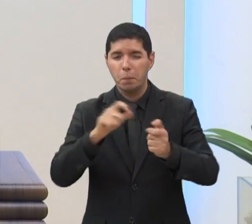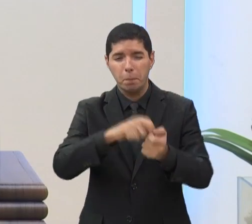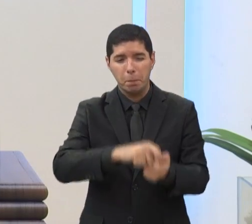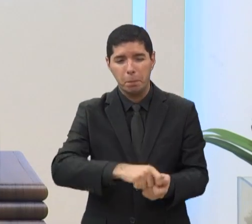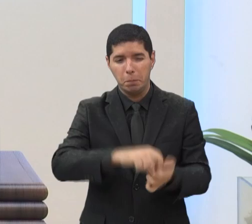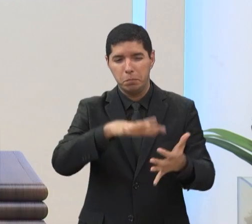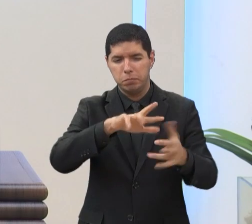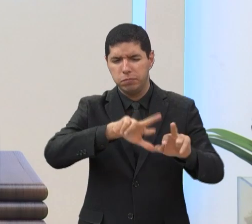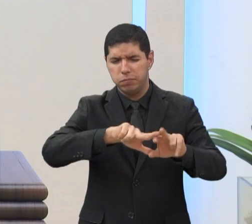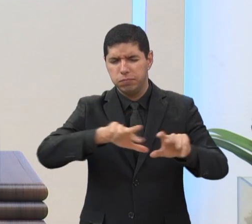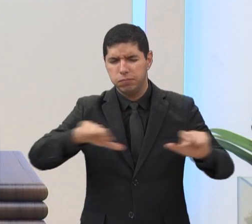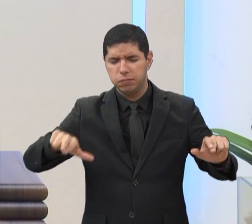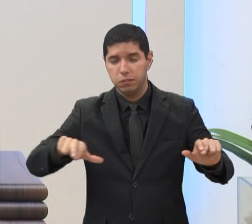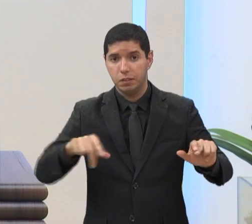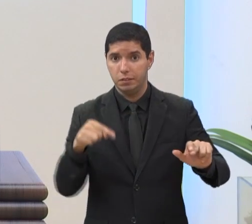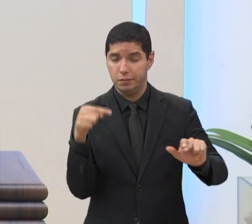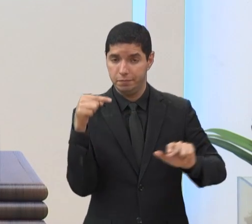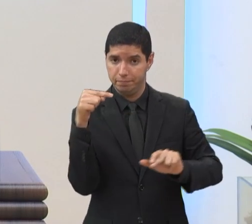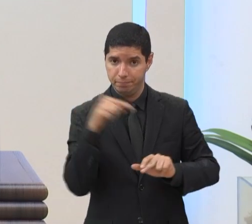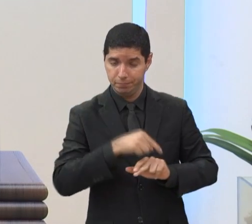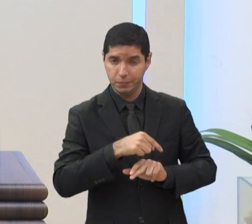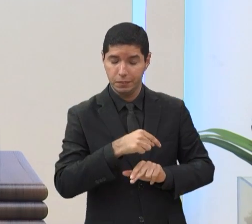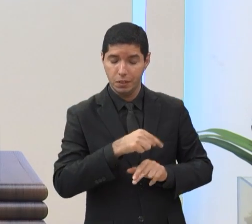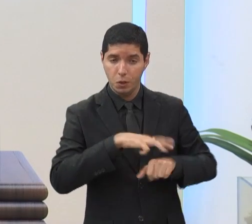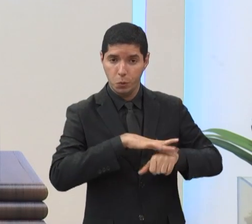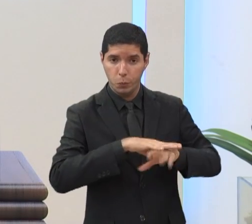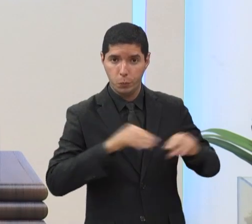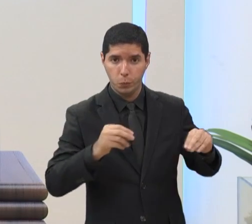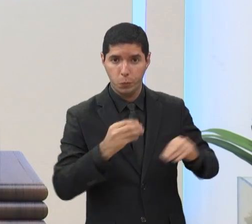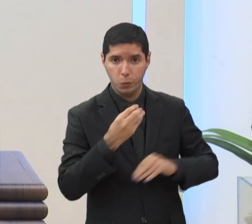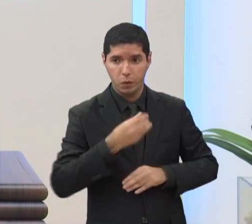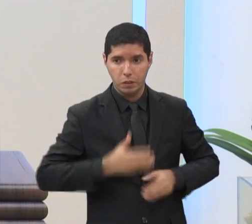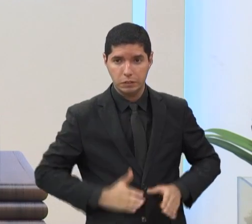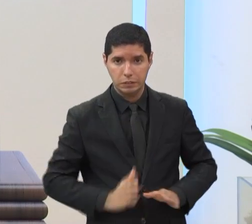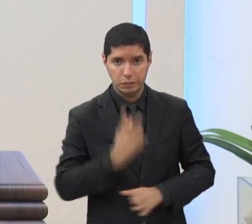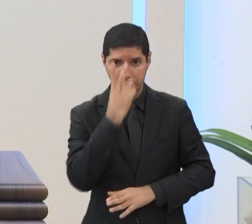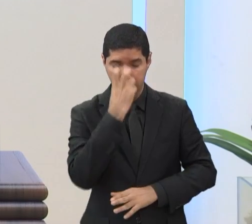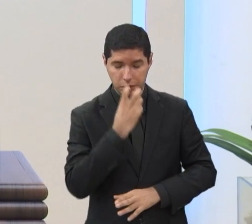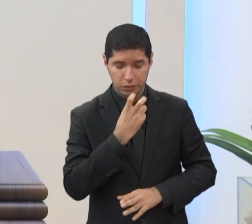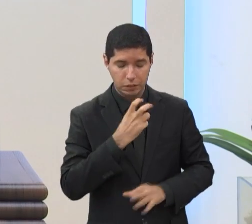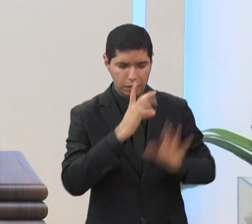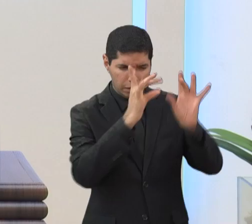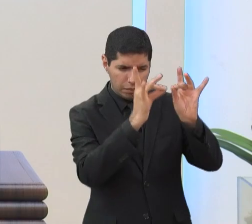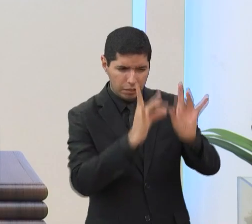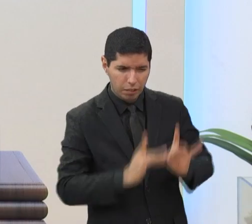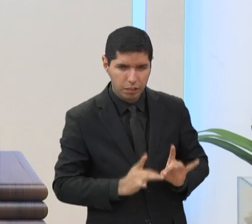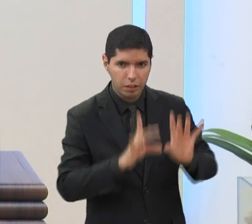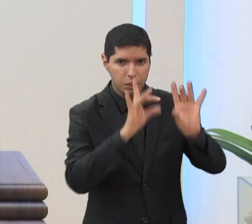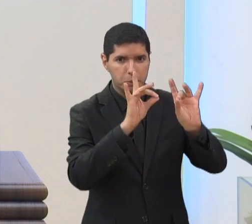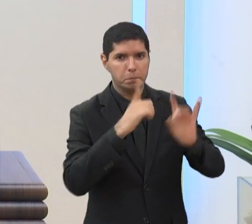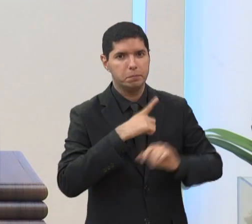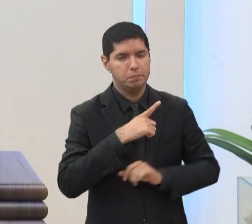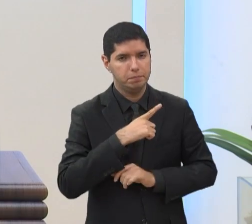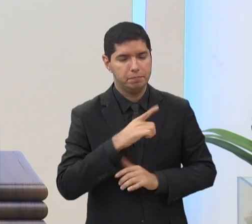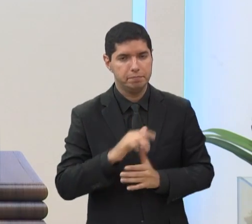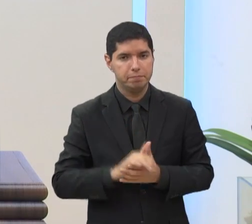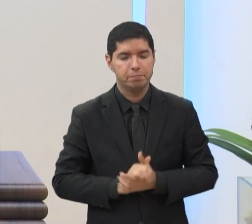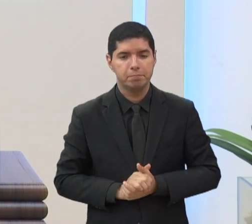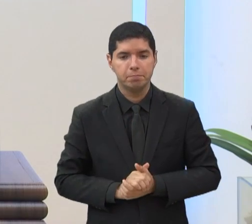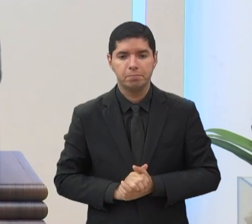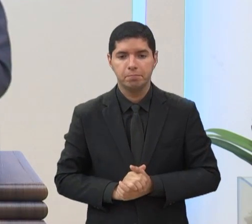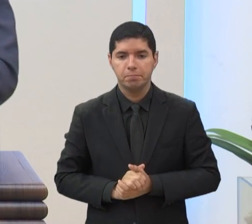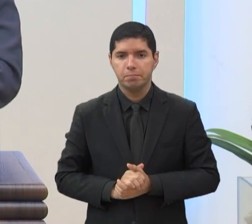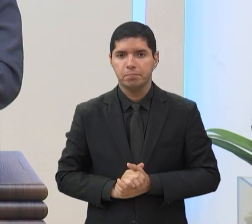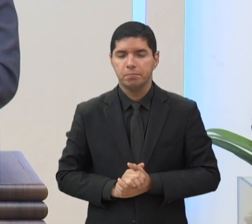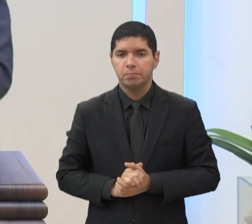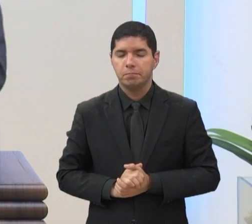este tem detalhes que nos chamam muito a atenção. E eu gostaria de meditar